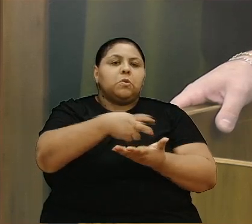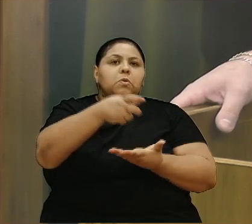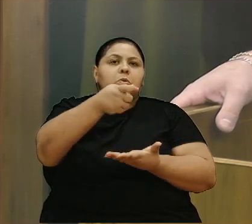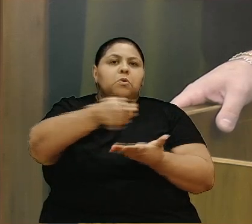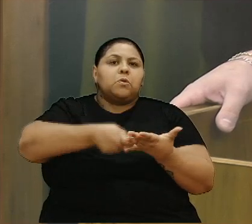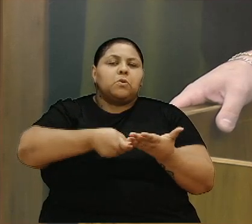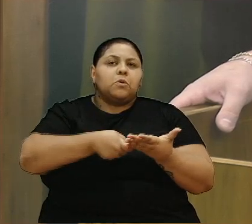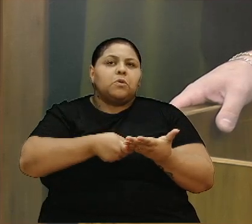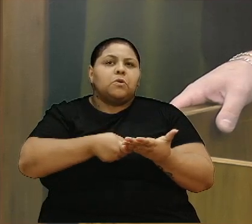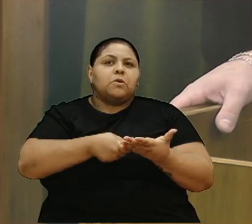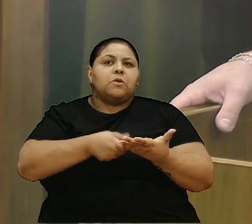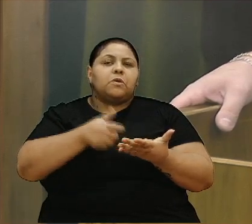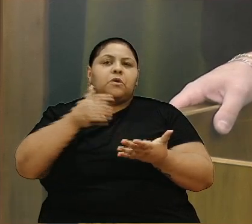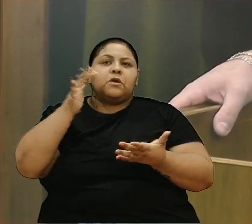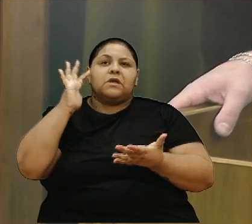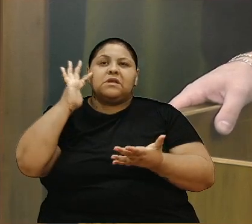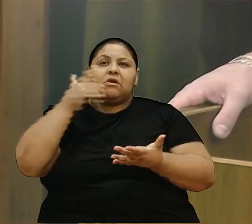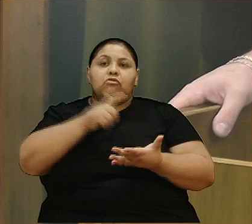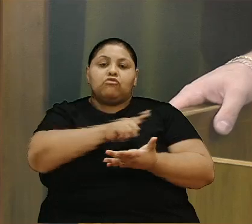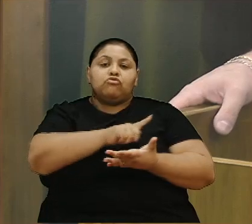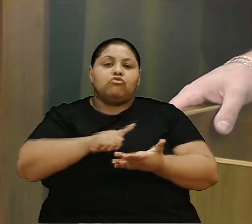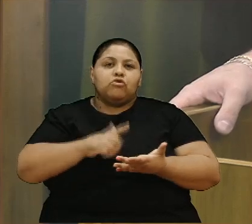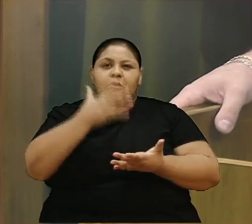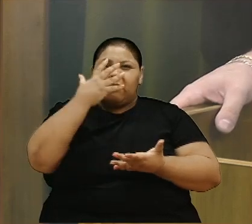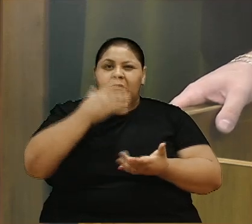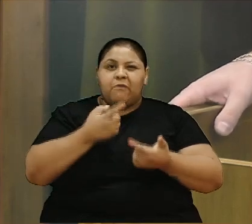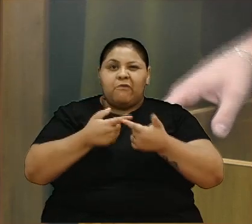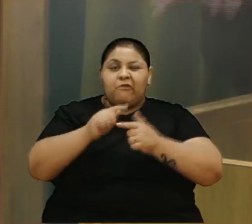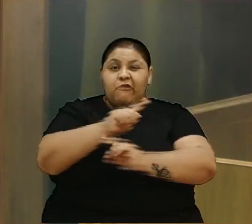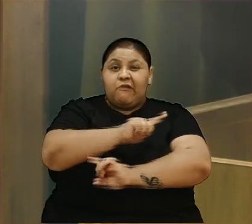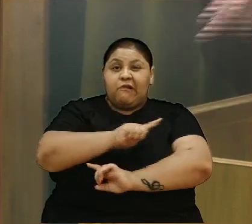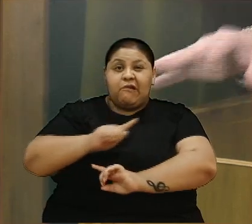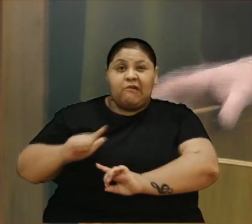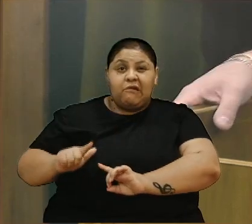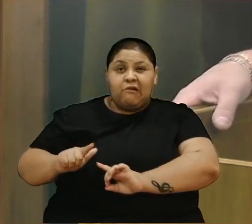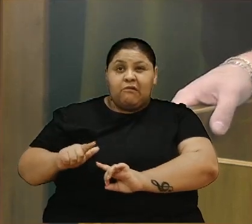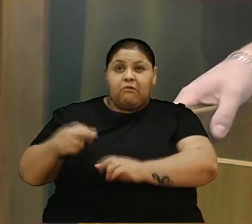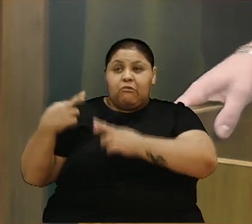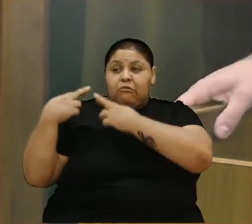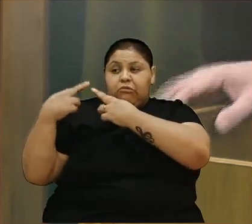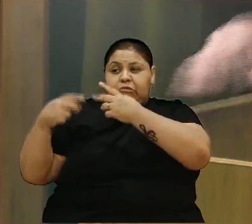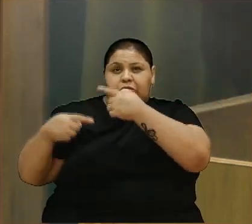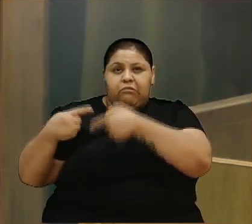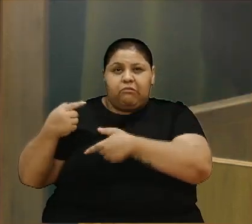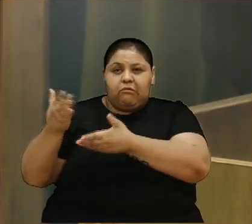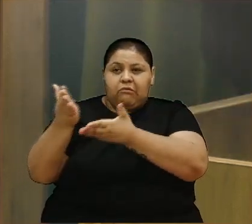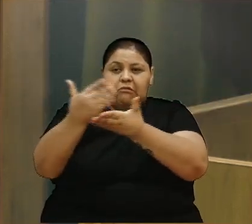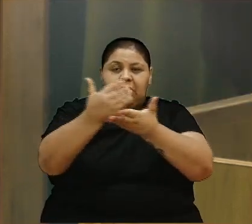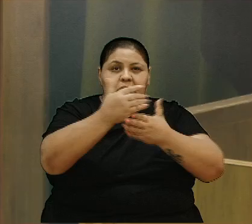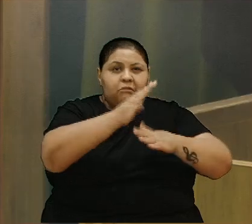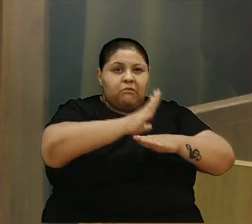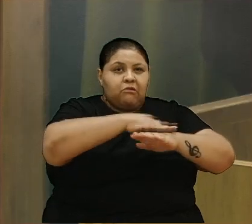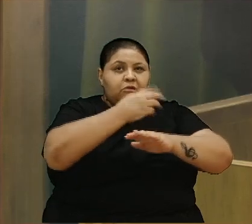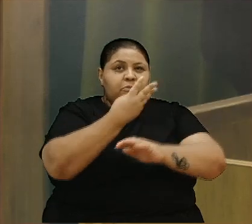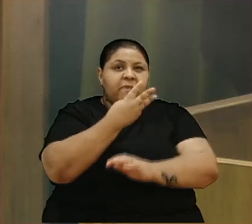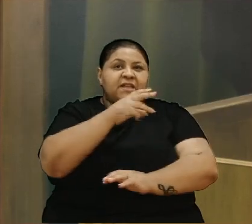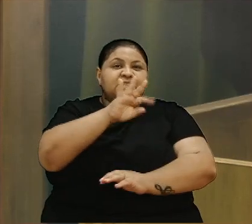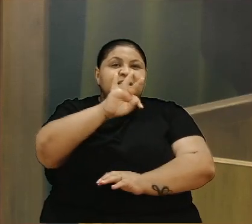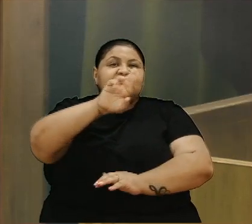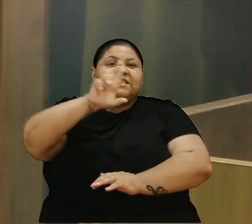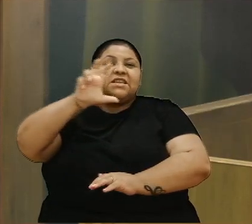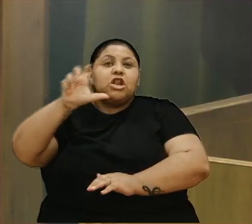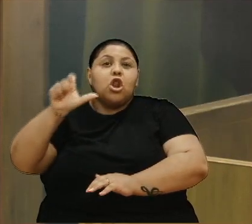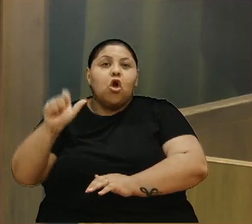ela viesse de um governo sério, mas vindo de um governo irresponsável, que arrecada mais de 3